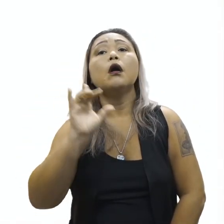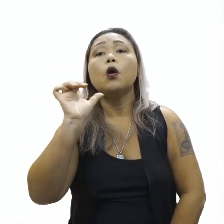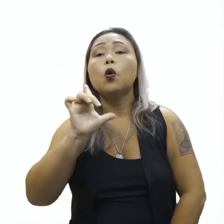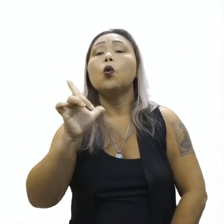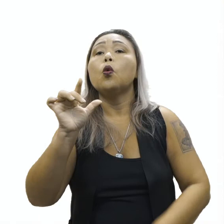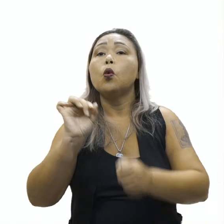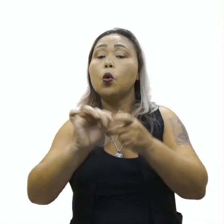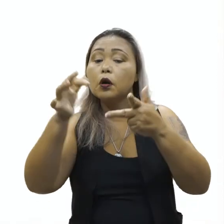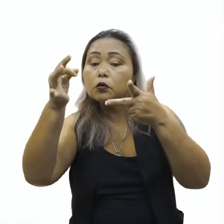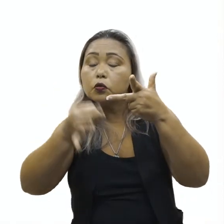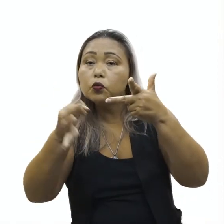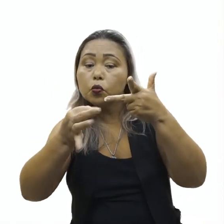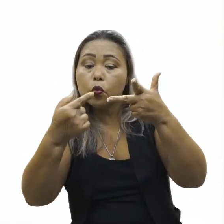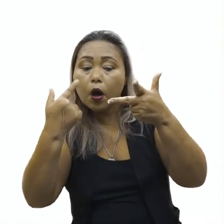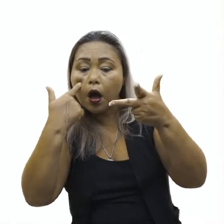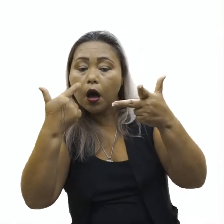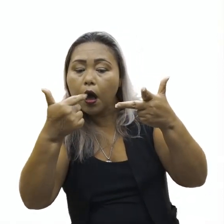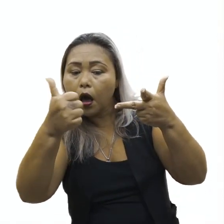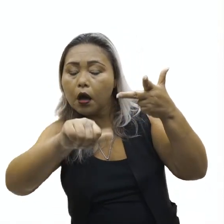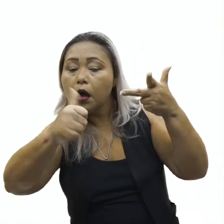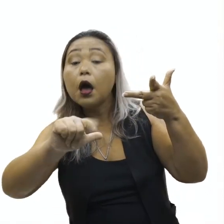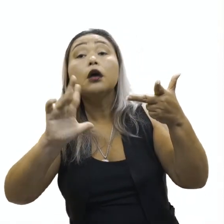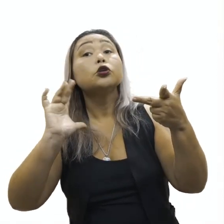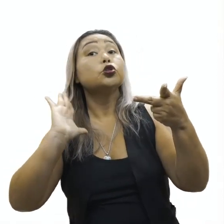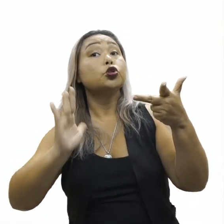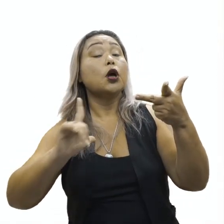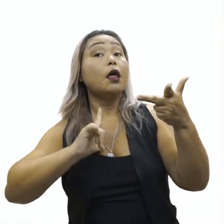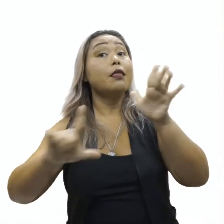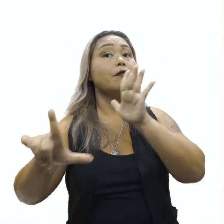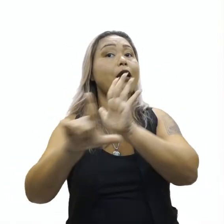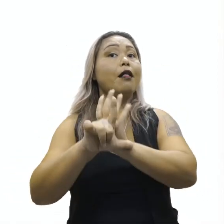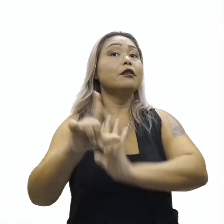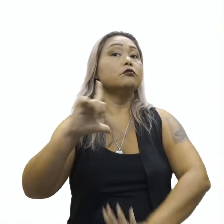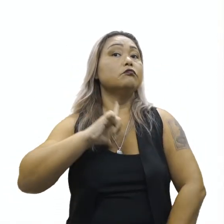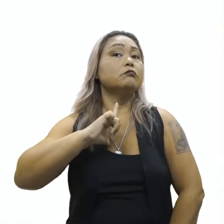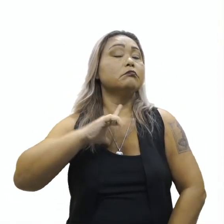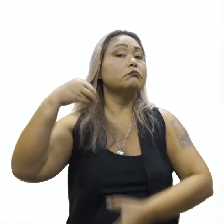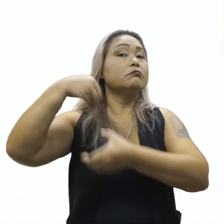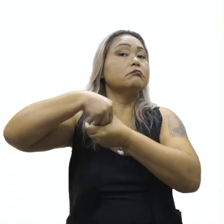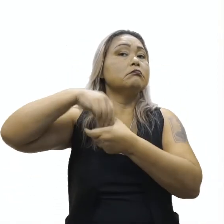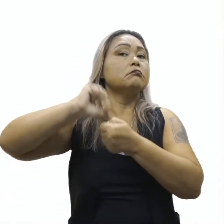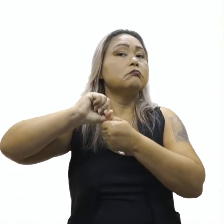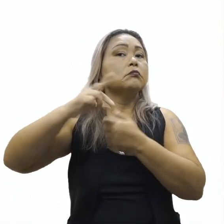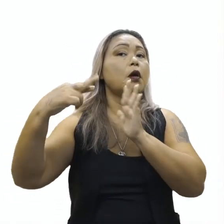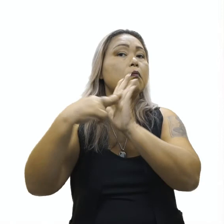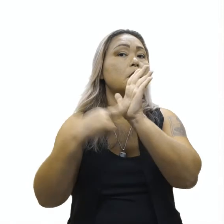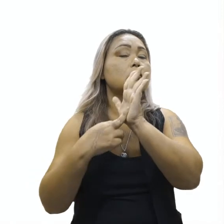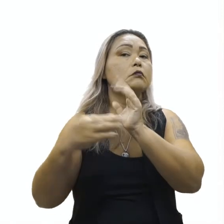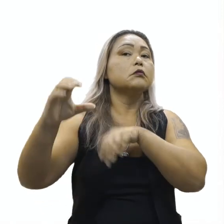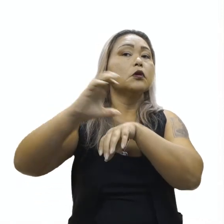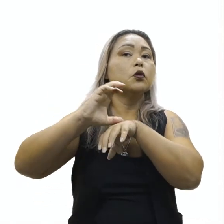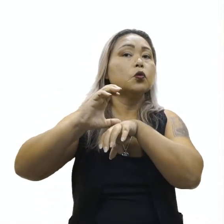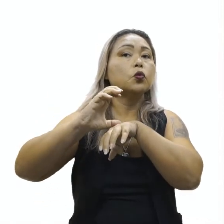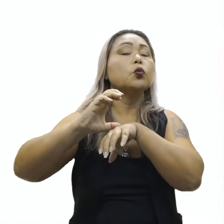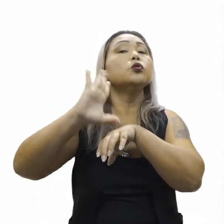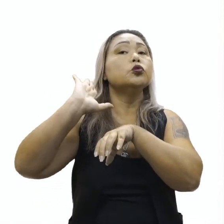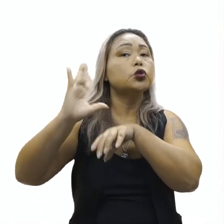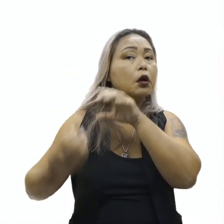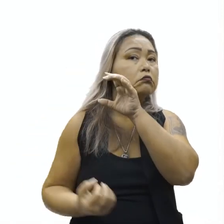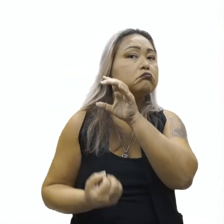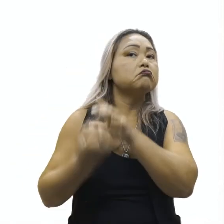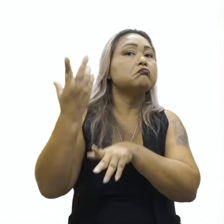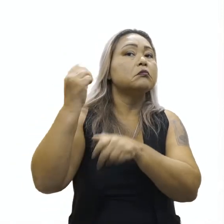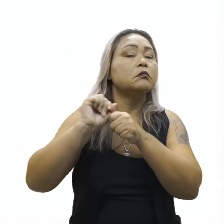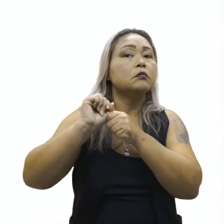julga conforme a lei que já existe, principalmente as regras constitucionais já criadas